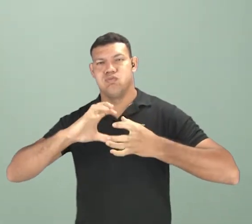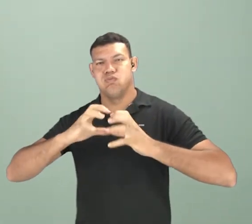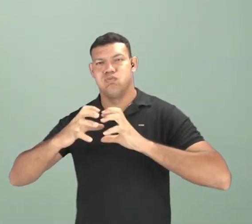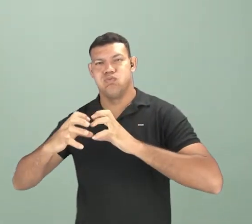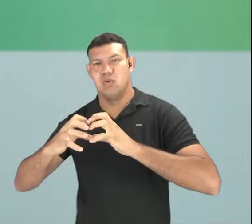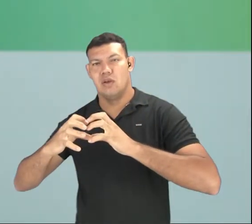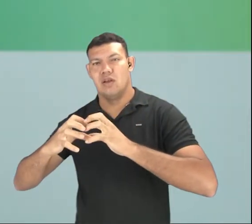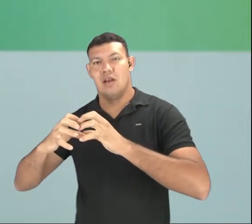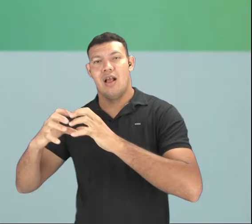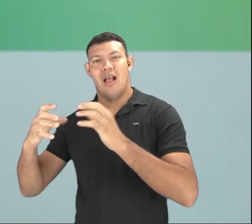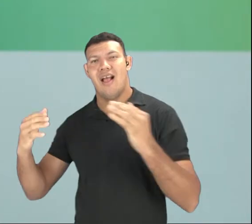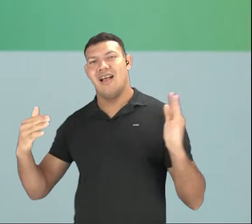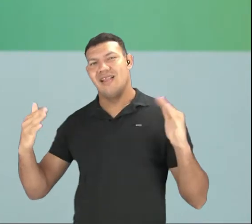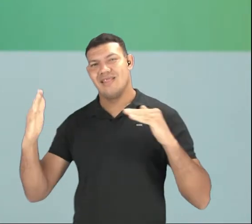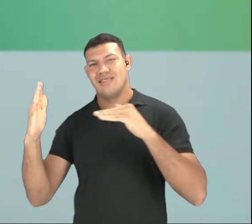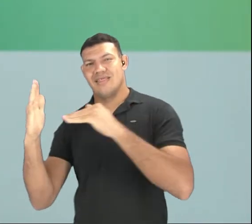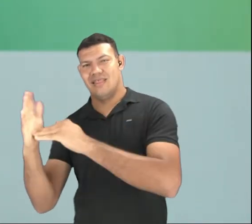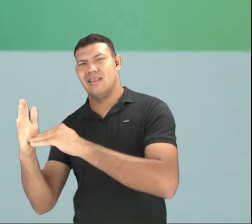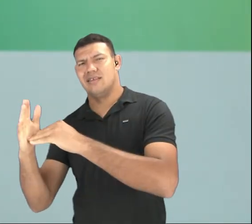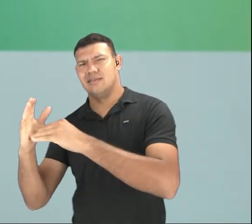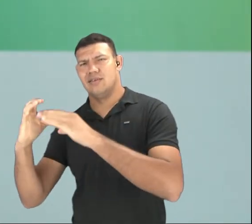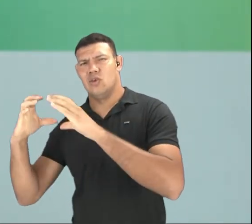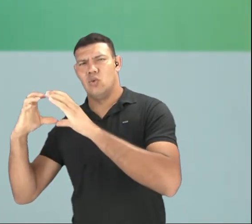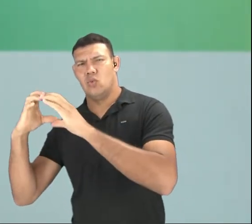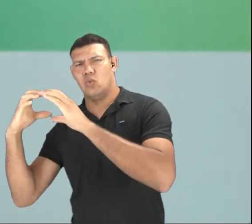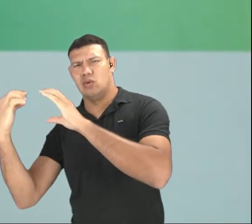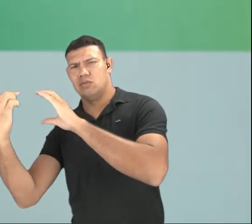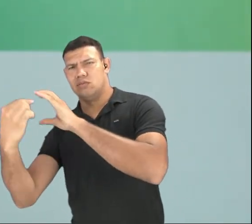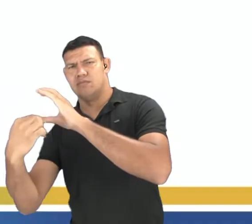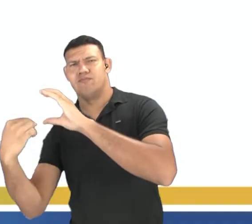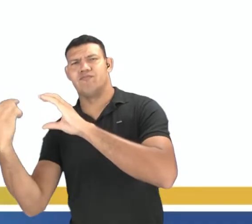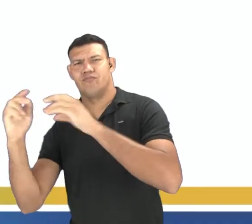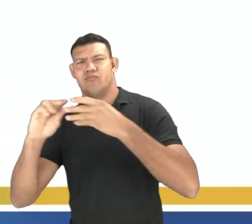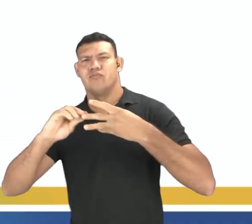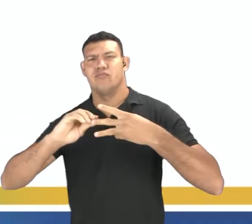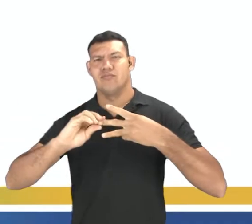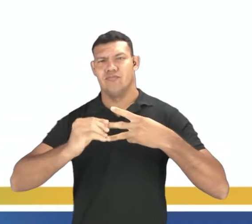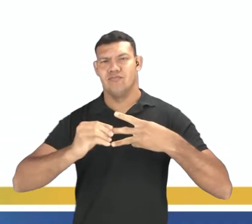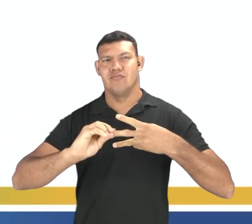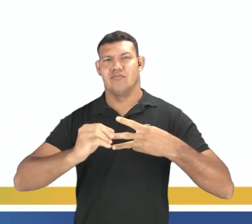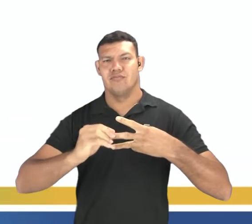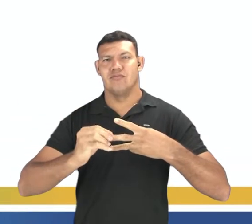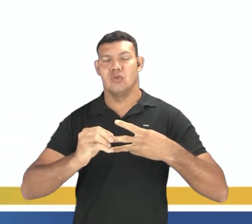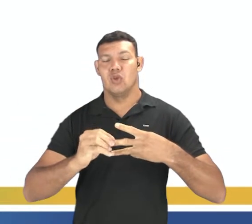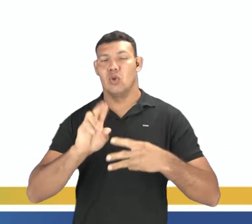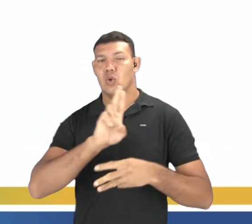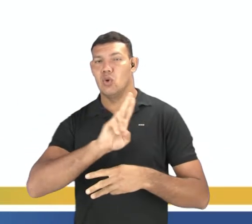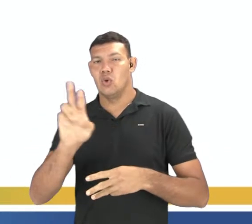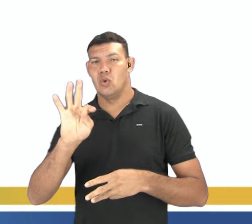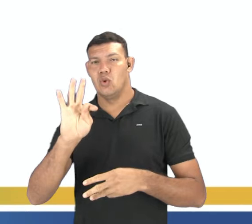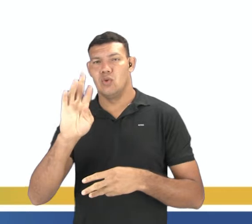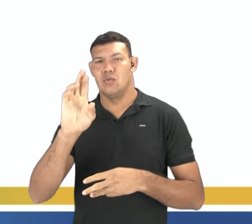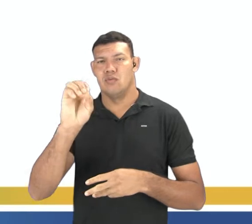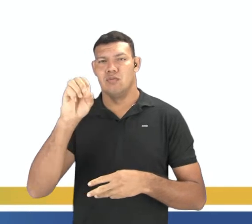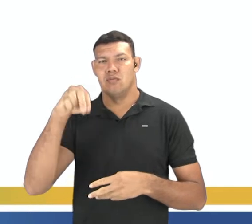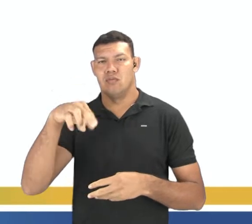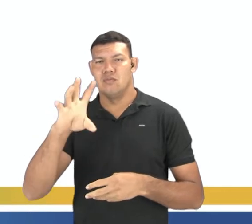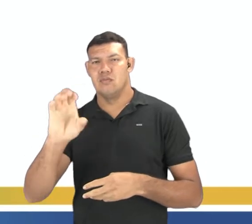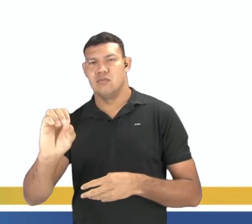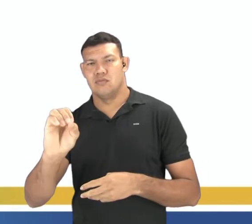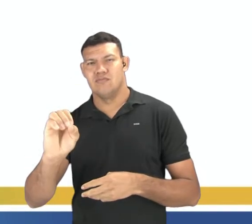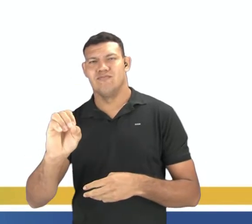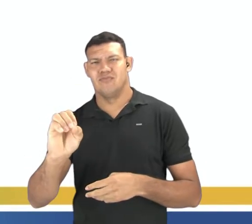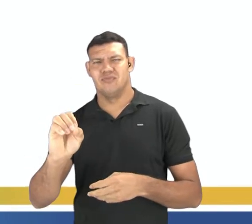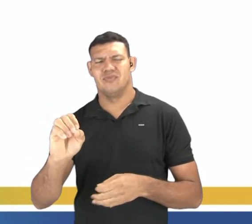Até a fase de blástulas, as células embrionárias são chamadas de células-troncos, que podem se